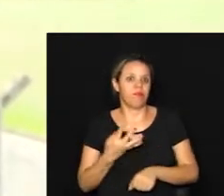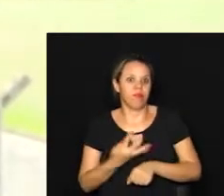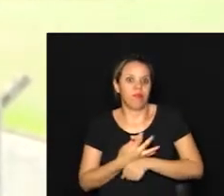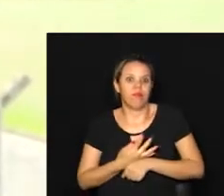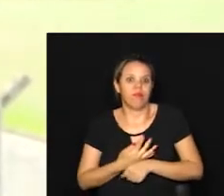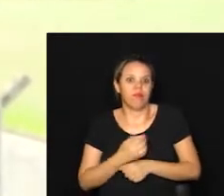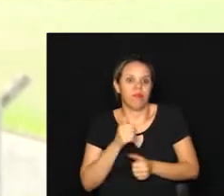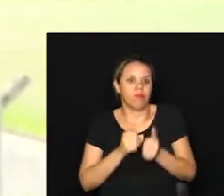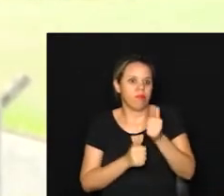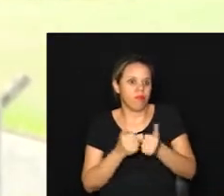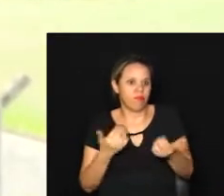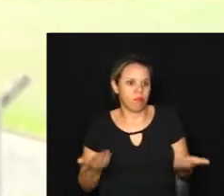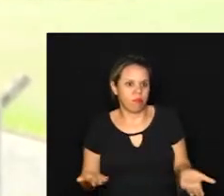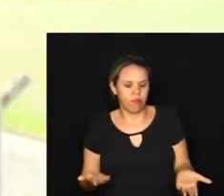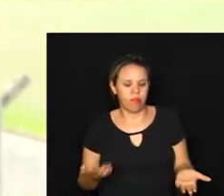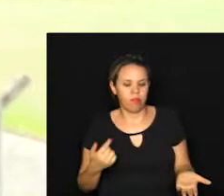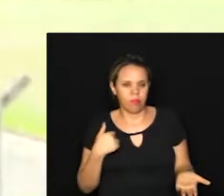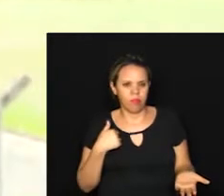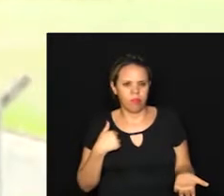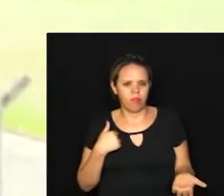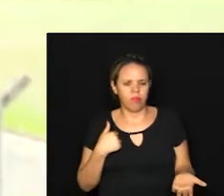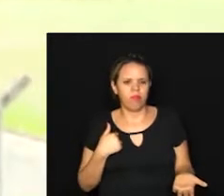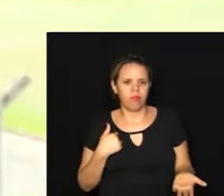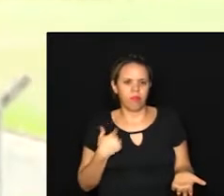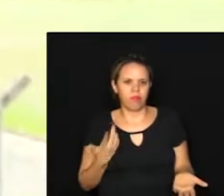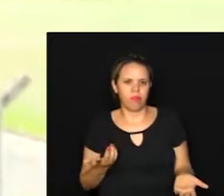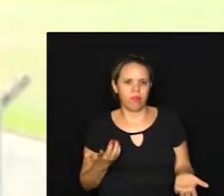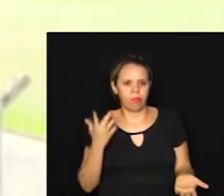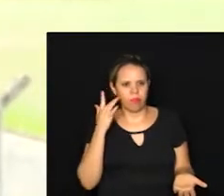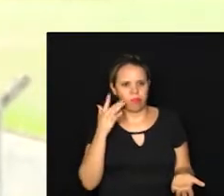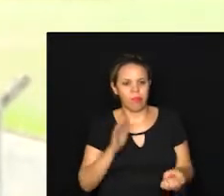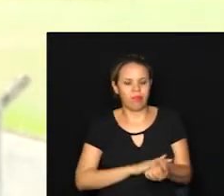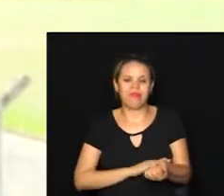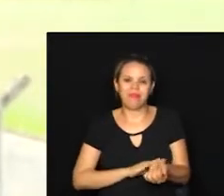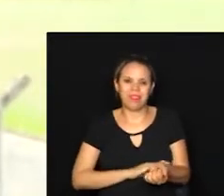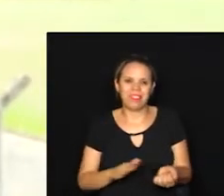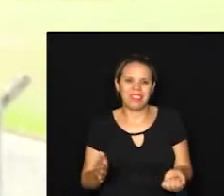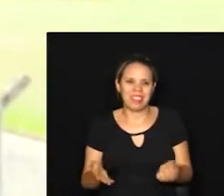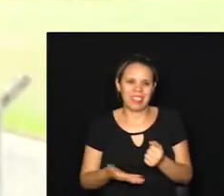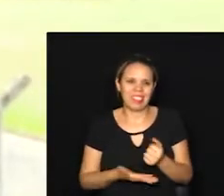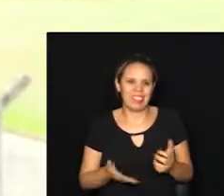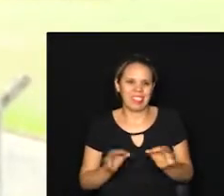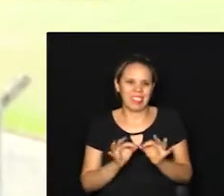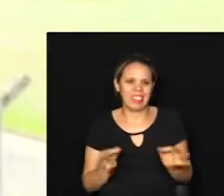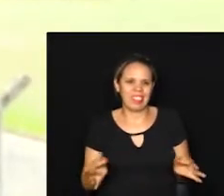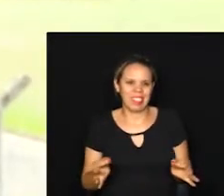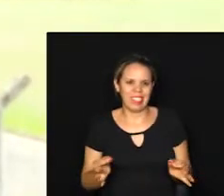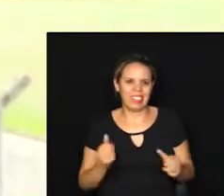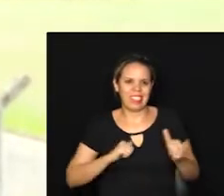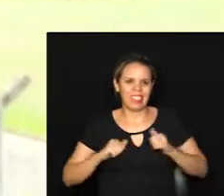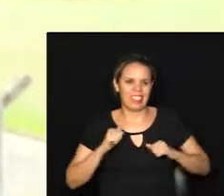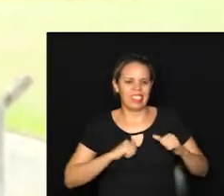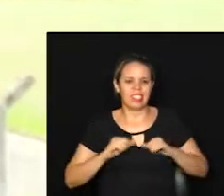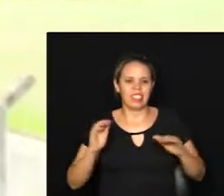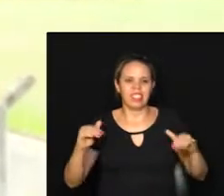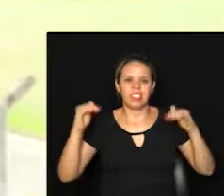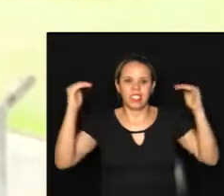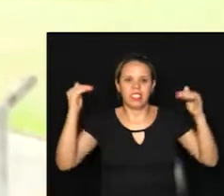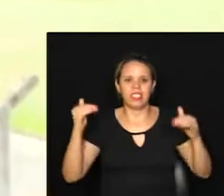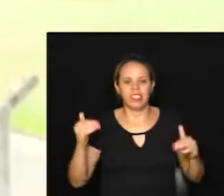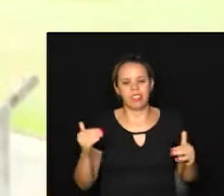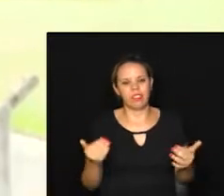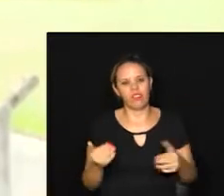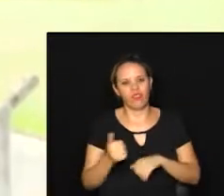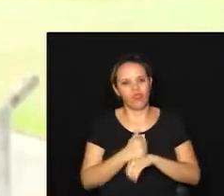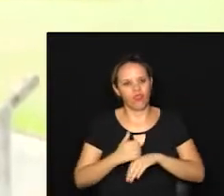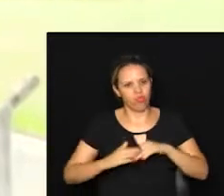né? Mas eu estou razoavelmente nervoso. Ô Mariolani, quem é o maior artilheiro do Guarani em